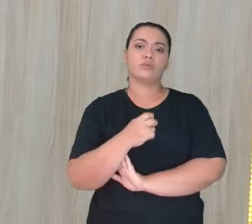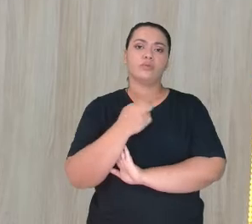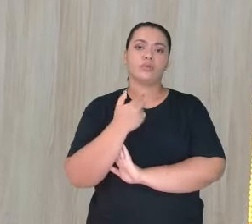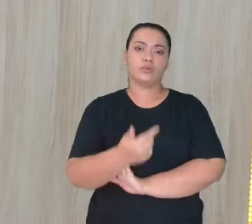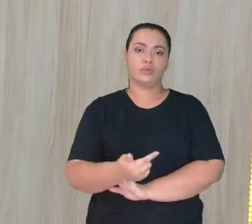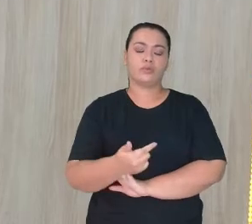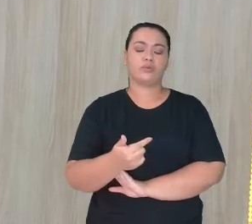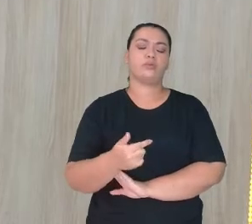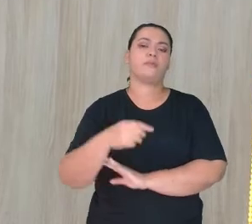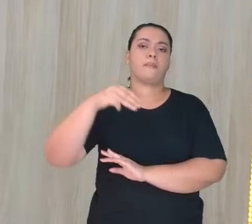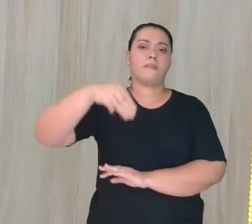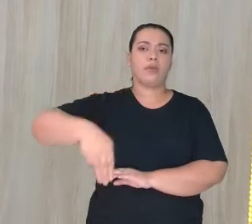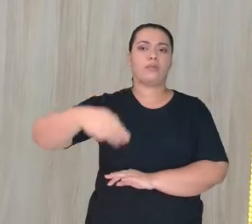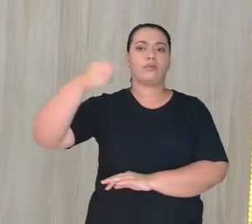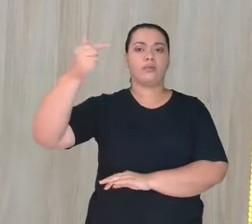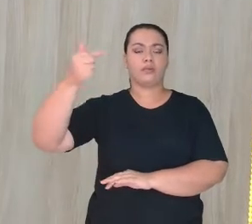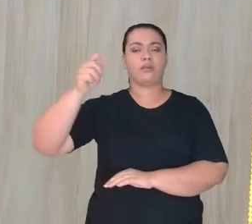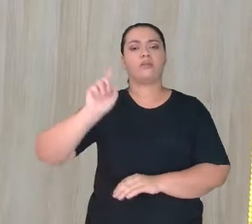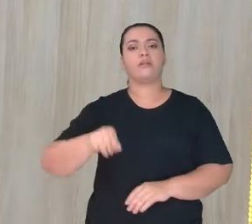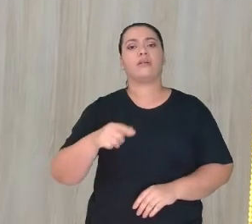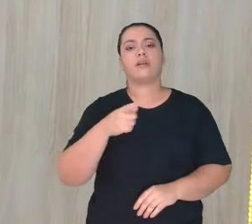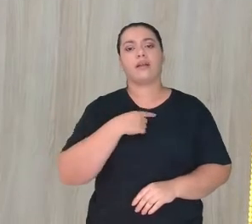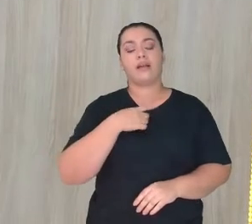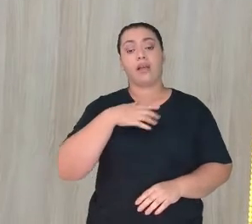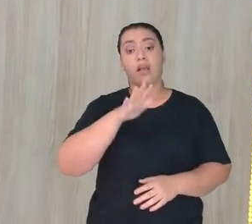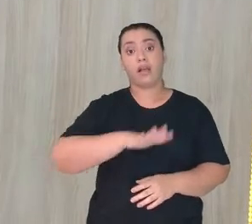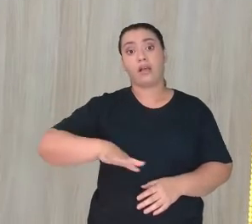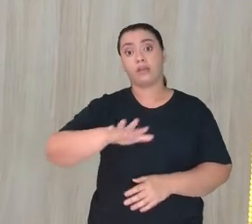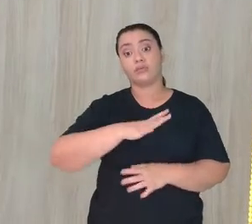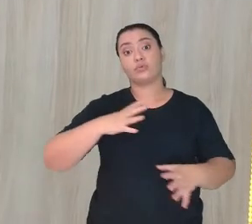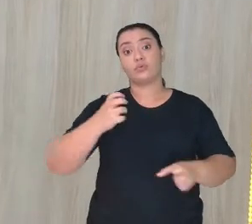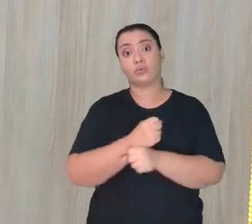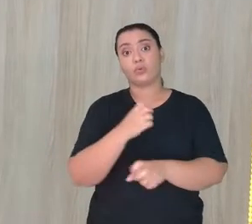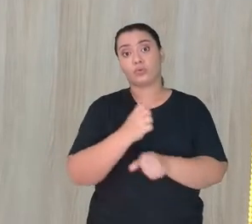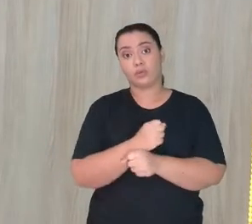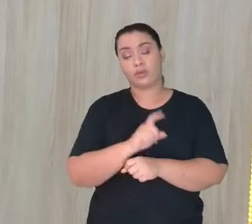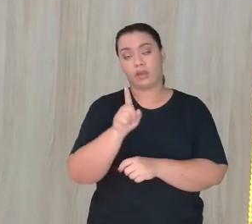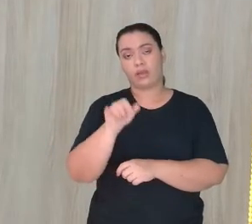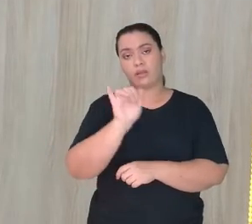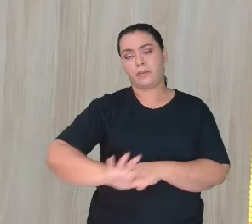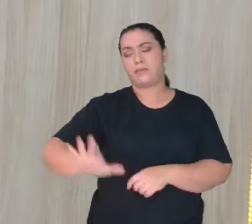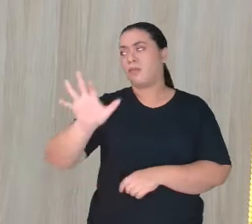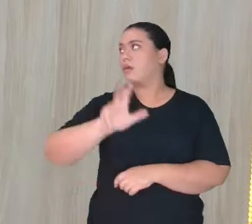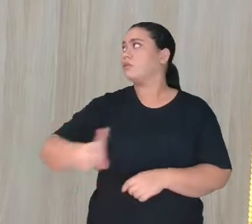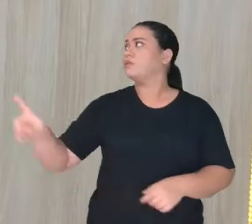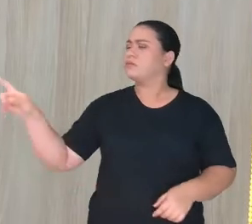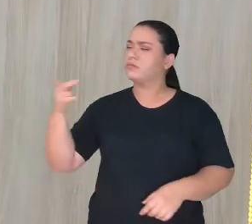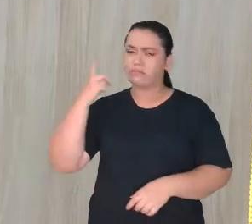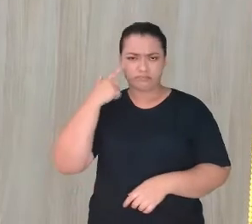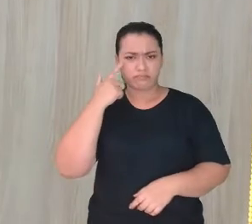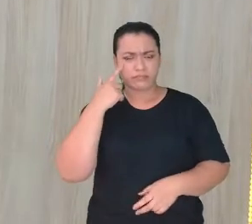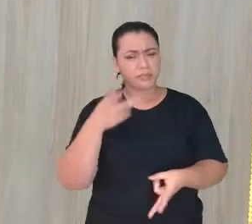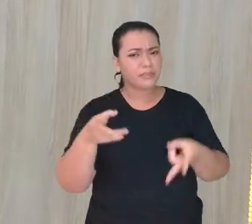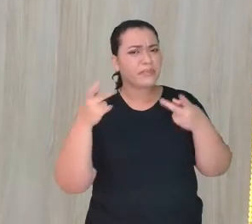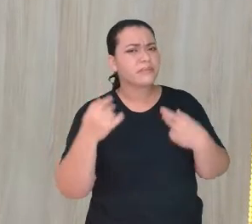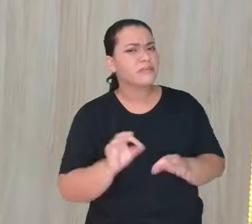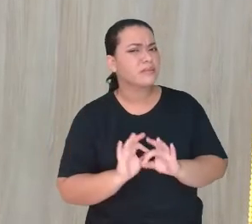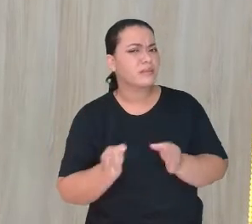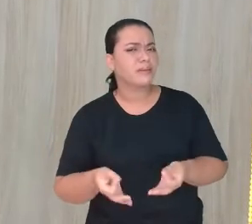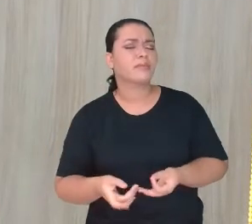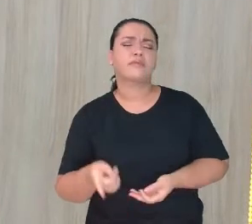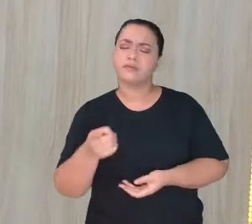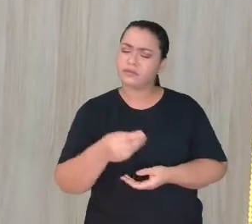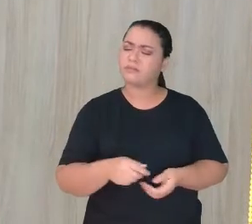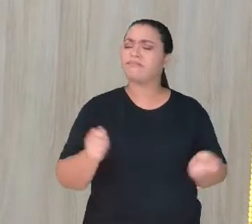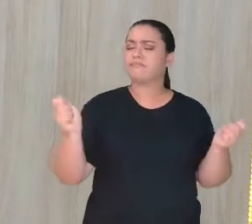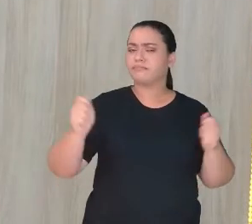252 metros quadrados, a área total da figura. Veja como é simples. Então você consegue identificar,